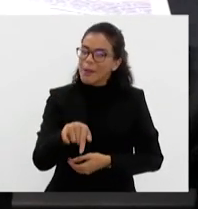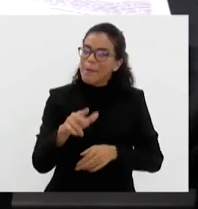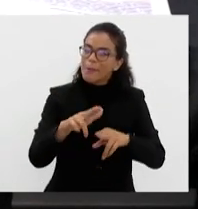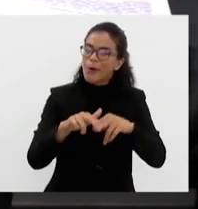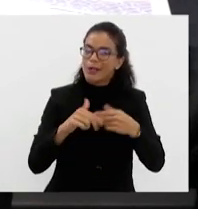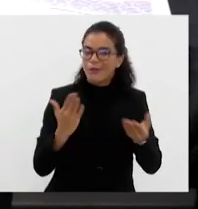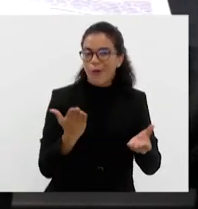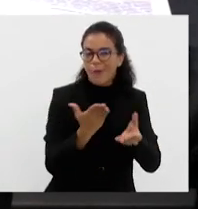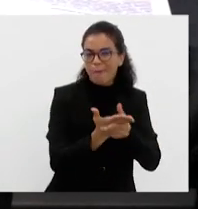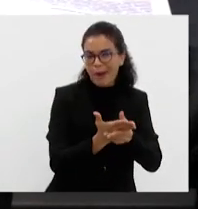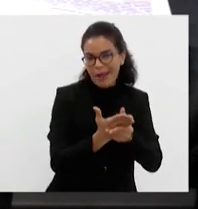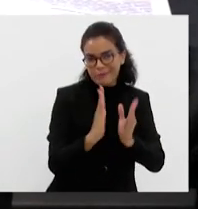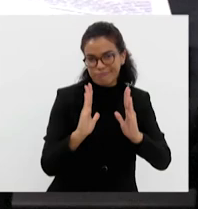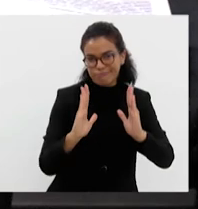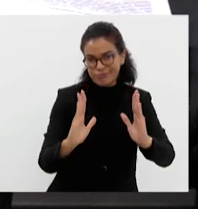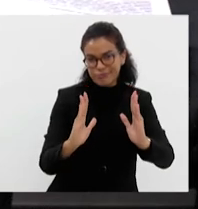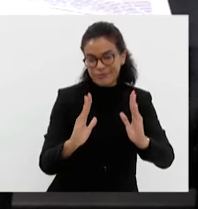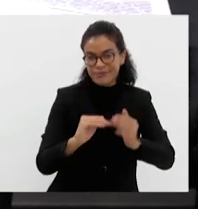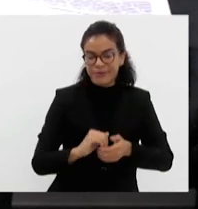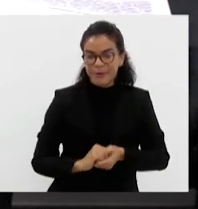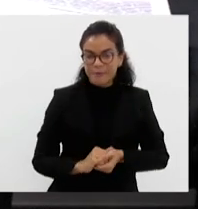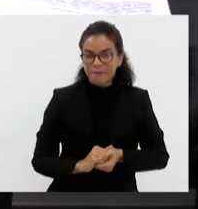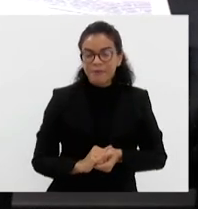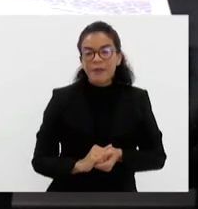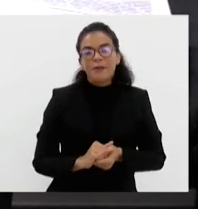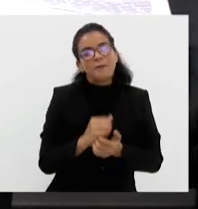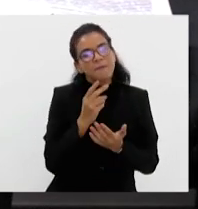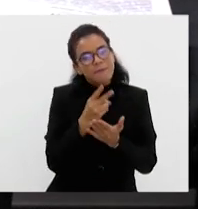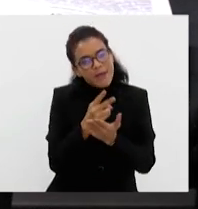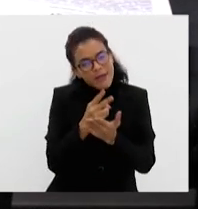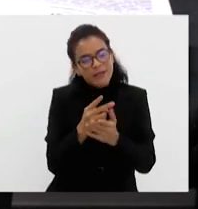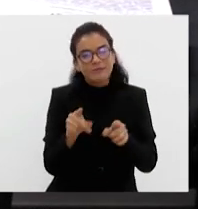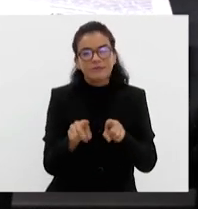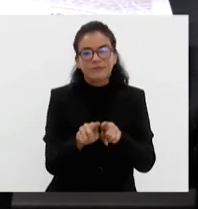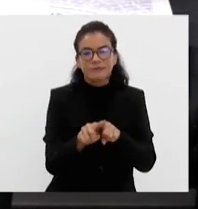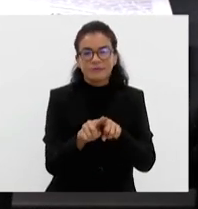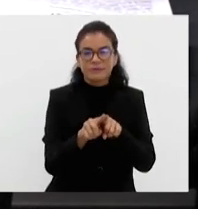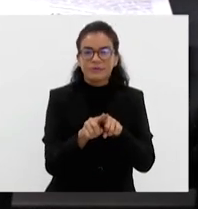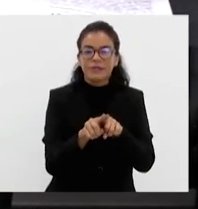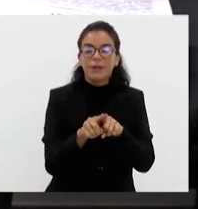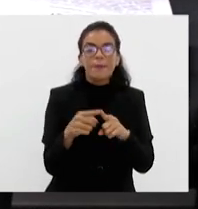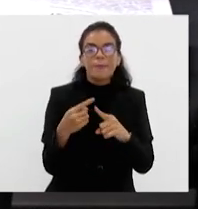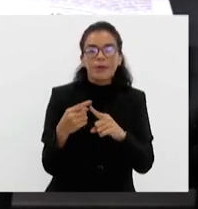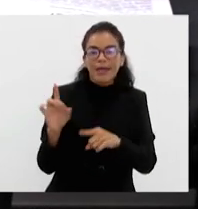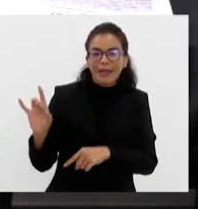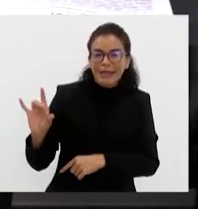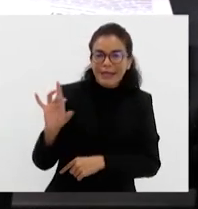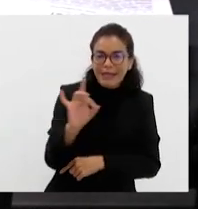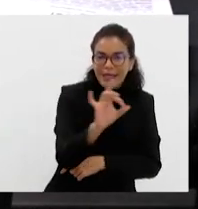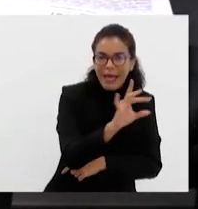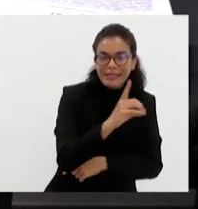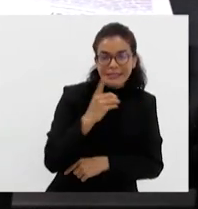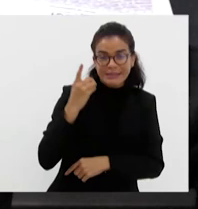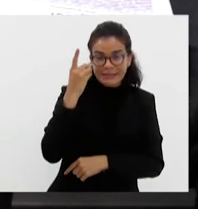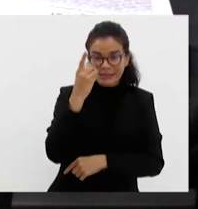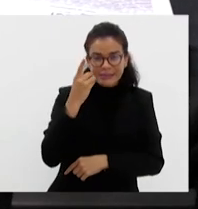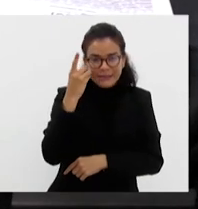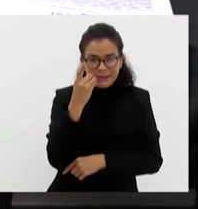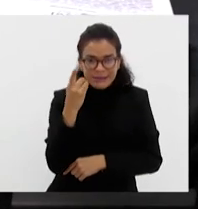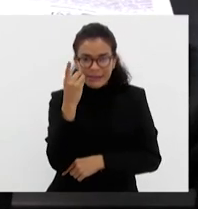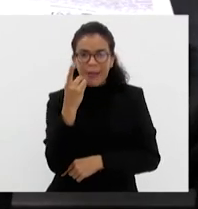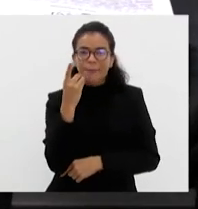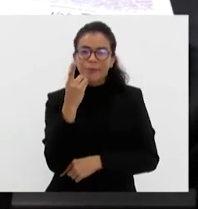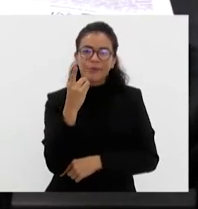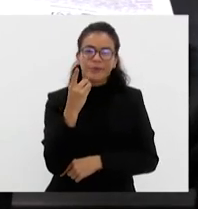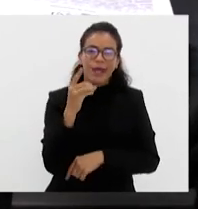foi mérito. Mas eu, na mesma linha, louvo, porque cada parlamentar, tanto na CCJ quanto